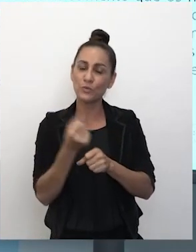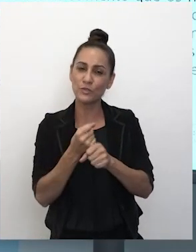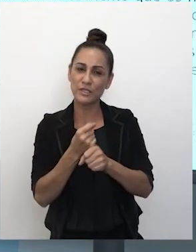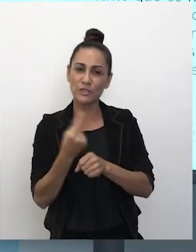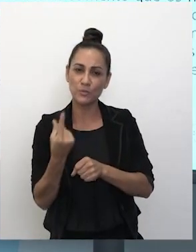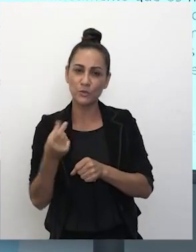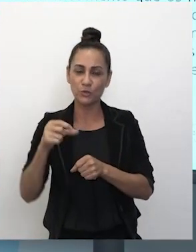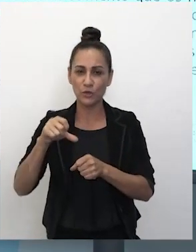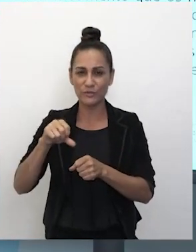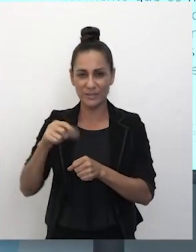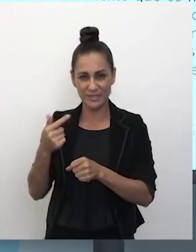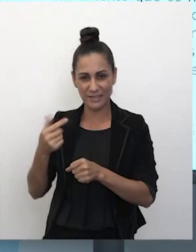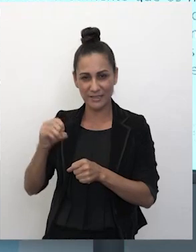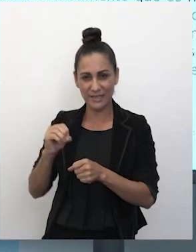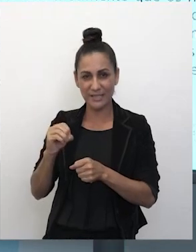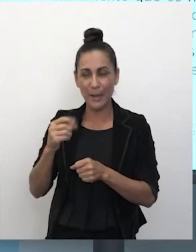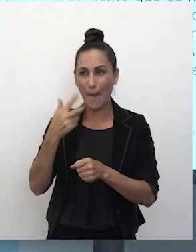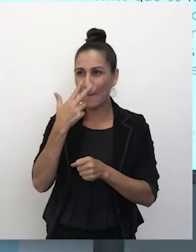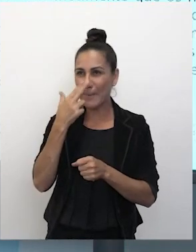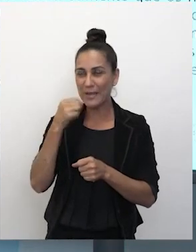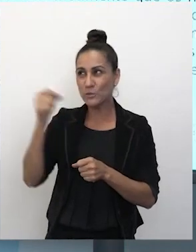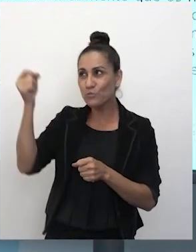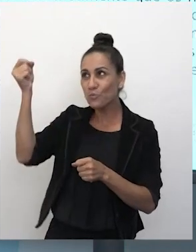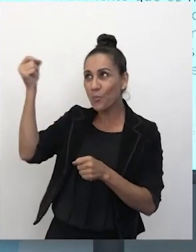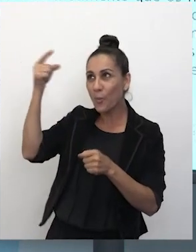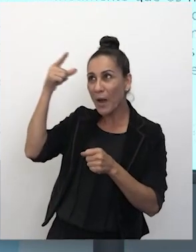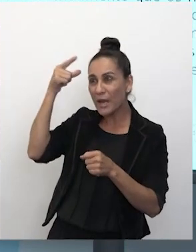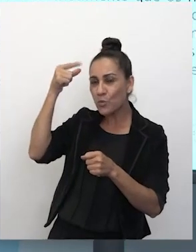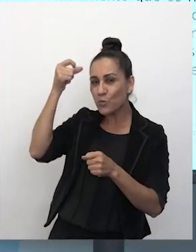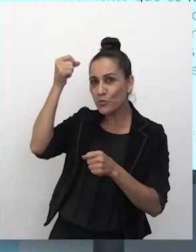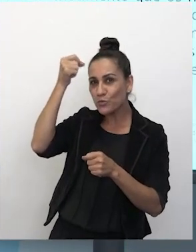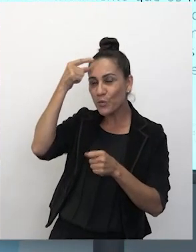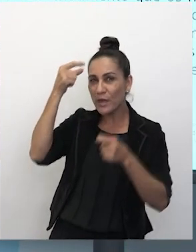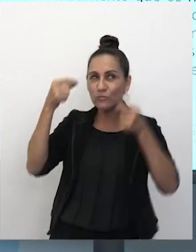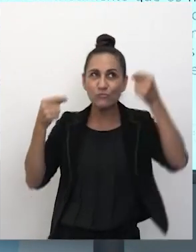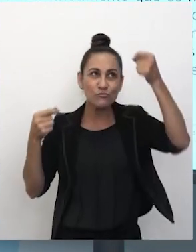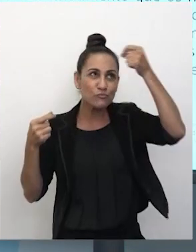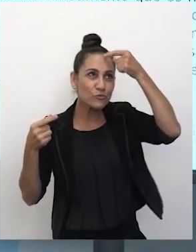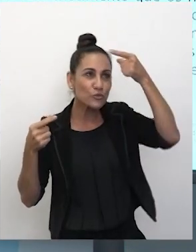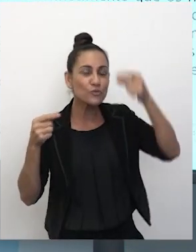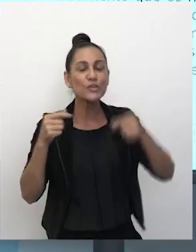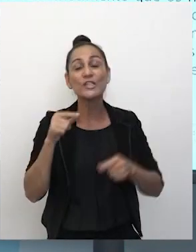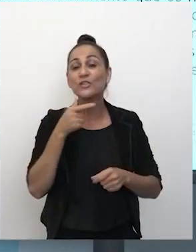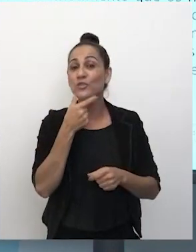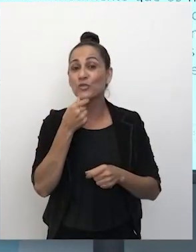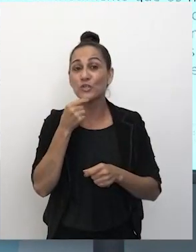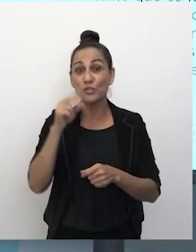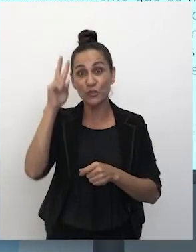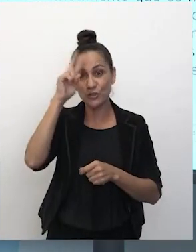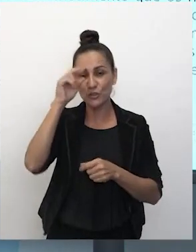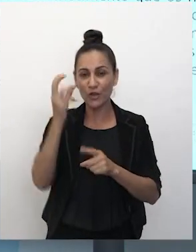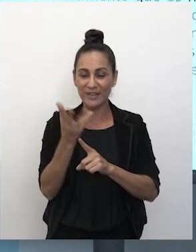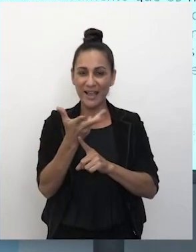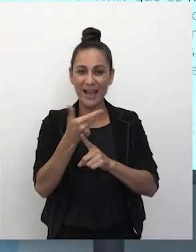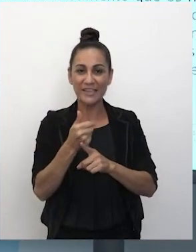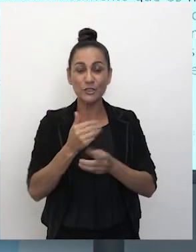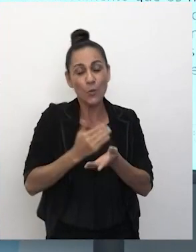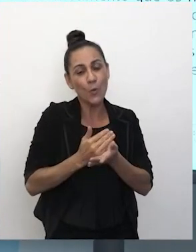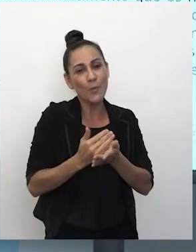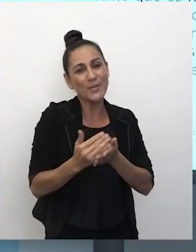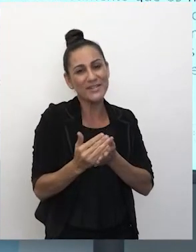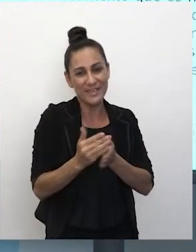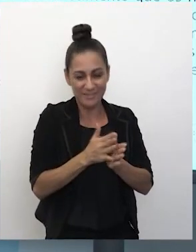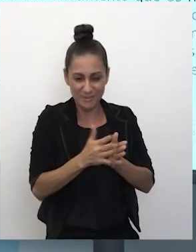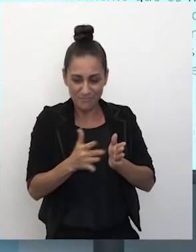ela acendeu uma luzinha na cabeça dos críticos de arte, dos historiadores da arte, que começaram, a partir